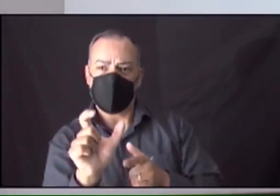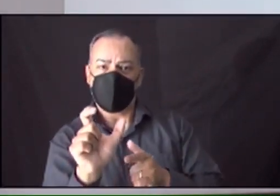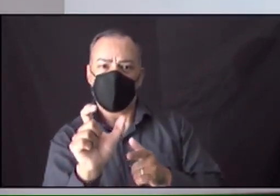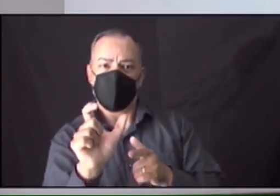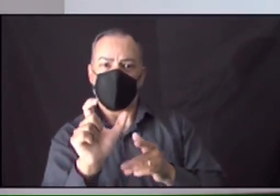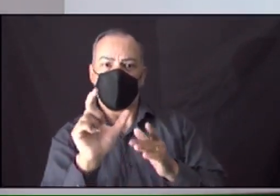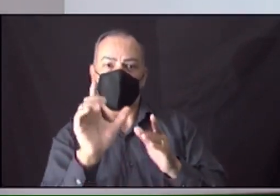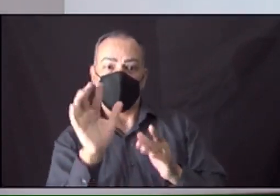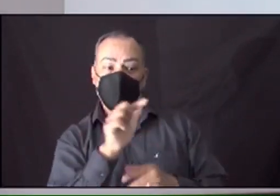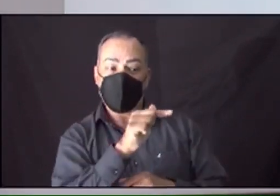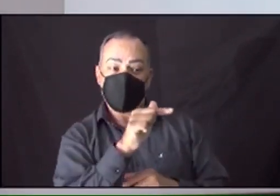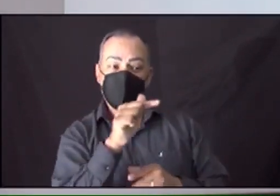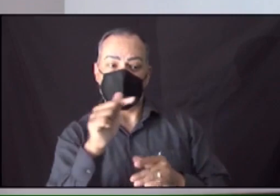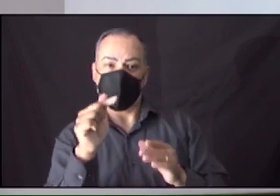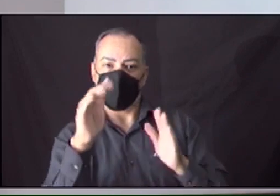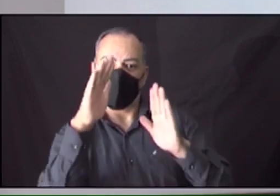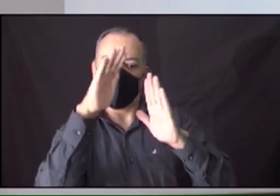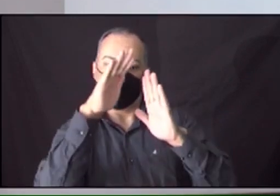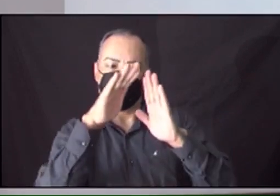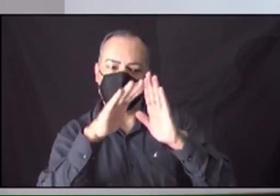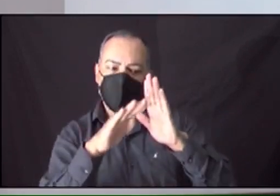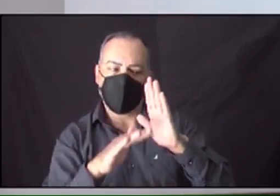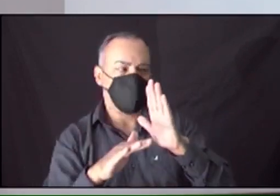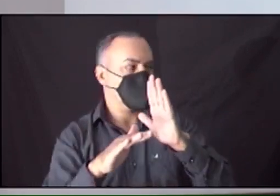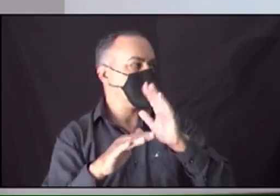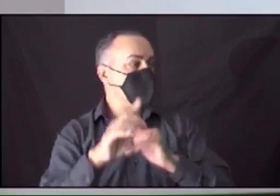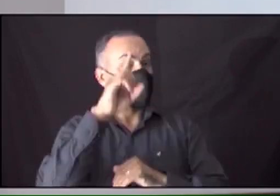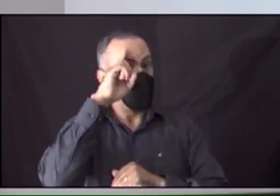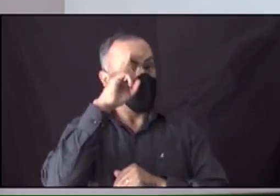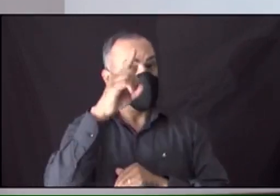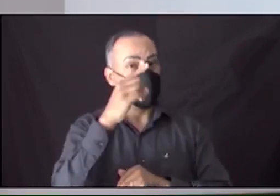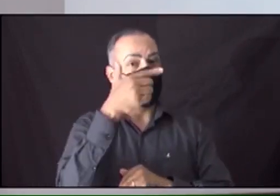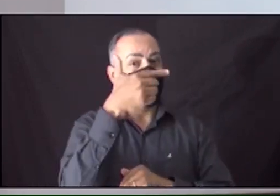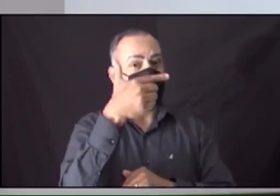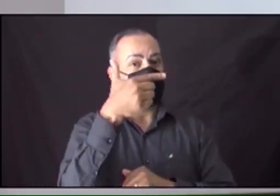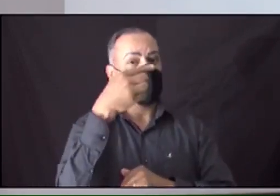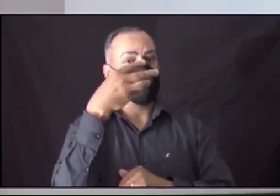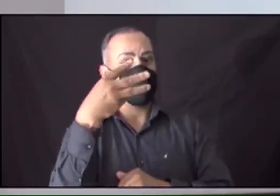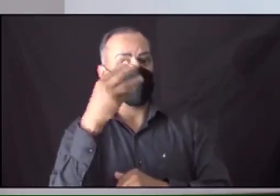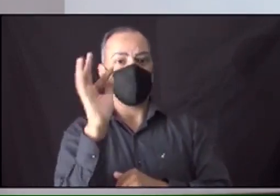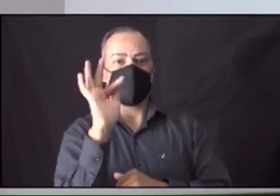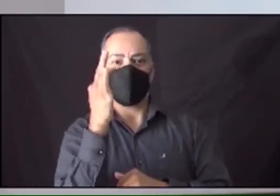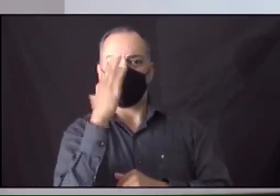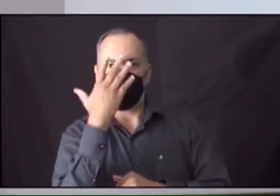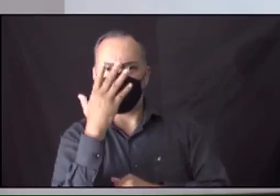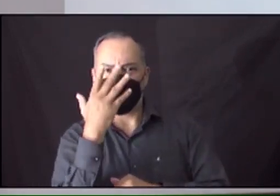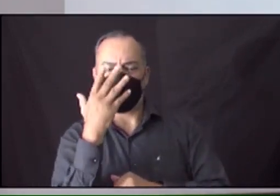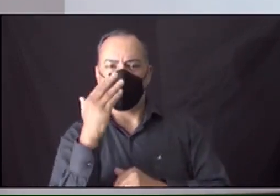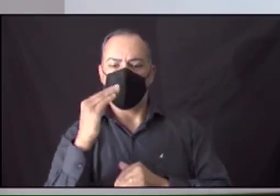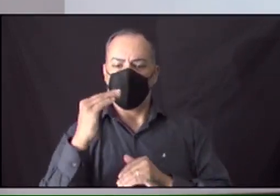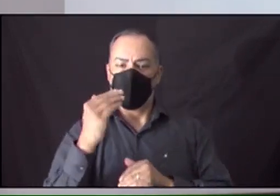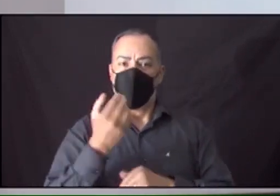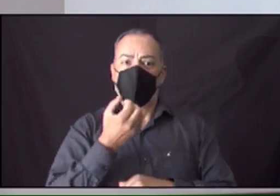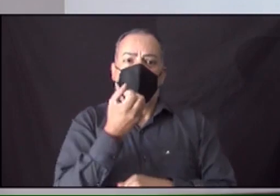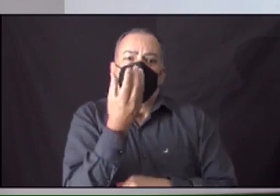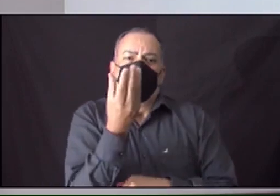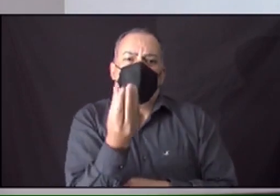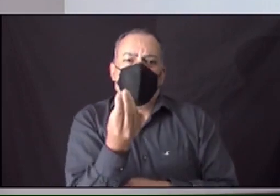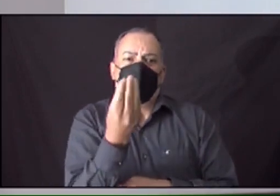bem atípica. Chegamos no dia 23 de fevereiro com o maior número de notificações dia, que foi